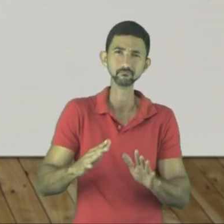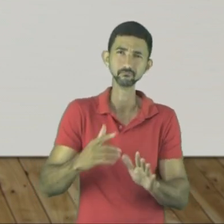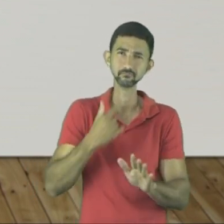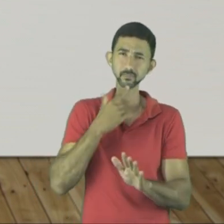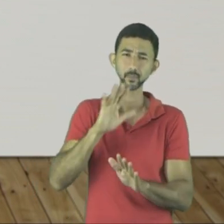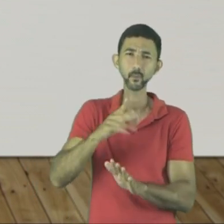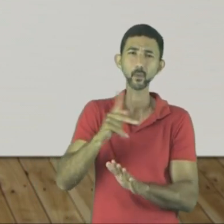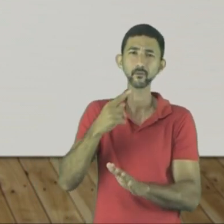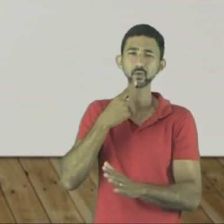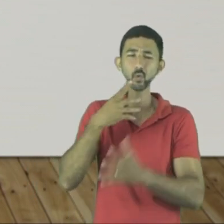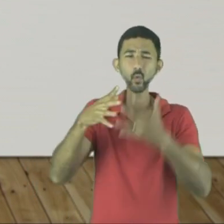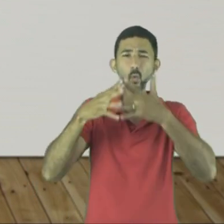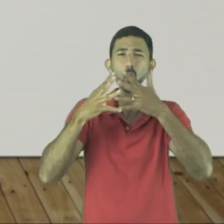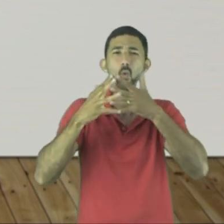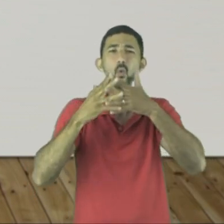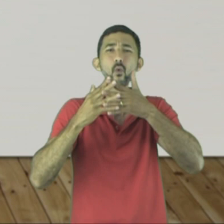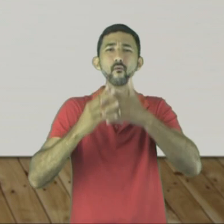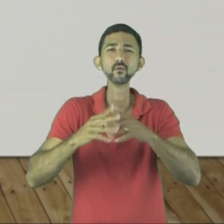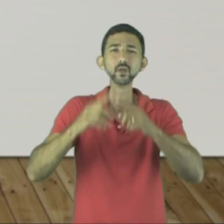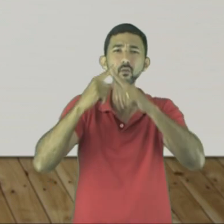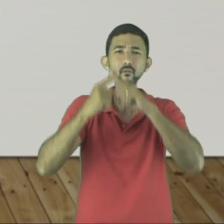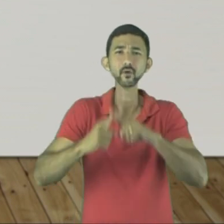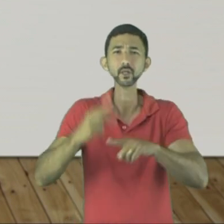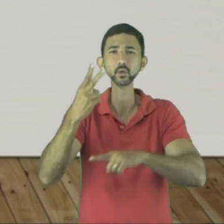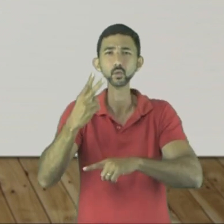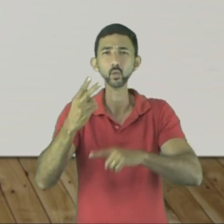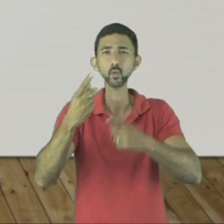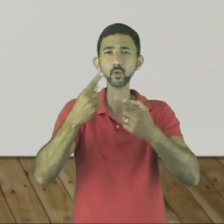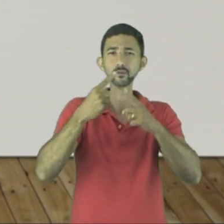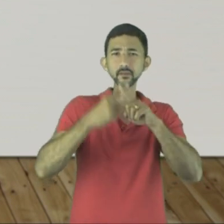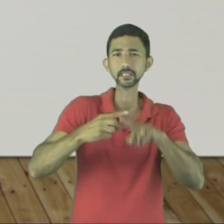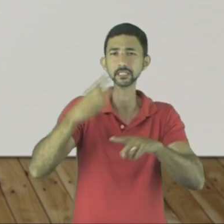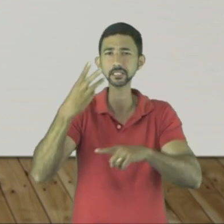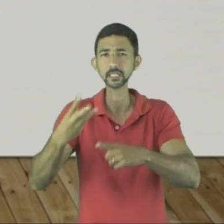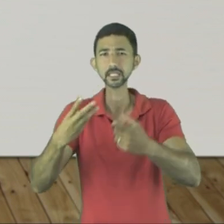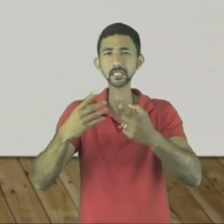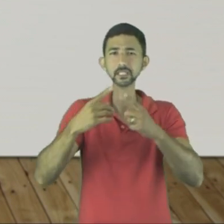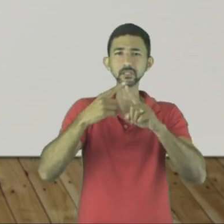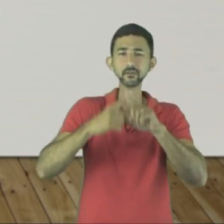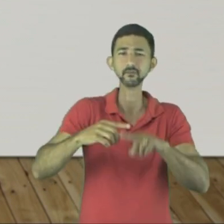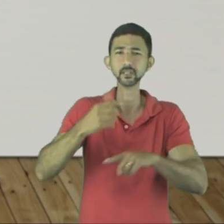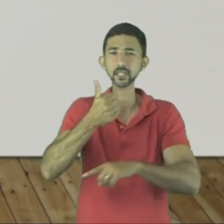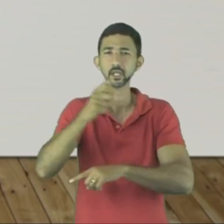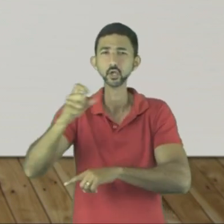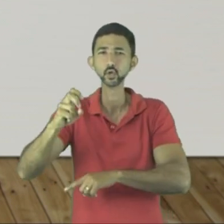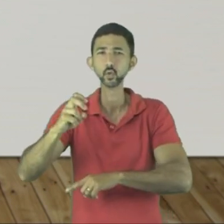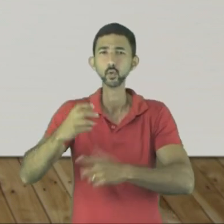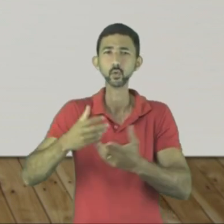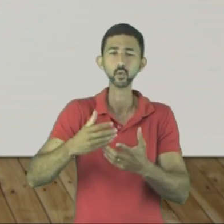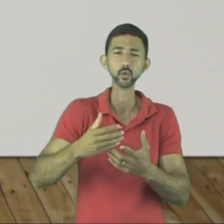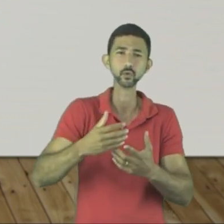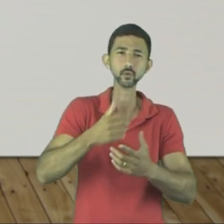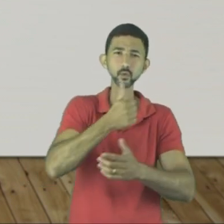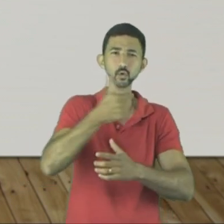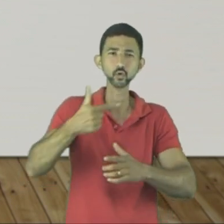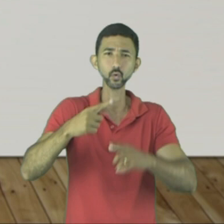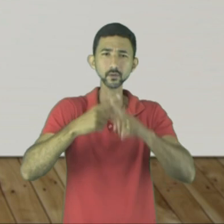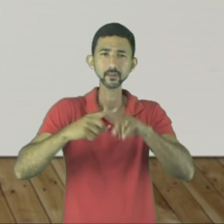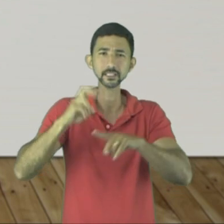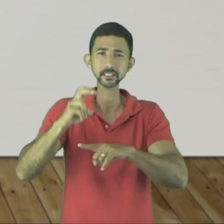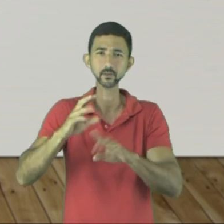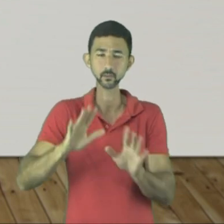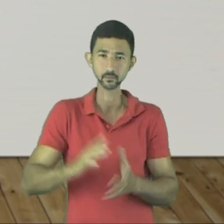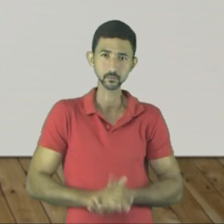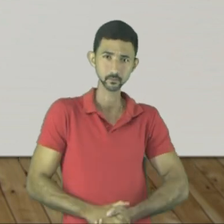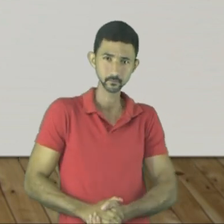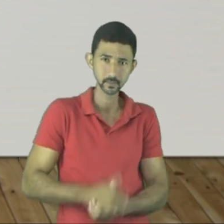tá... Eu me complico aí quando eu multiplico 2 vezes 3, 12 vezes 5. Eu quero multiplicar